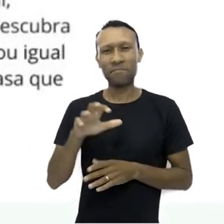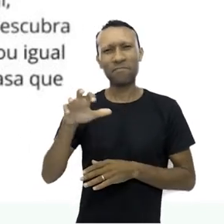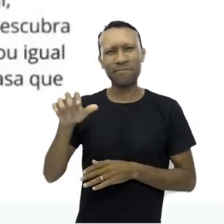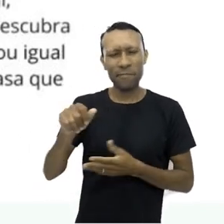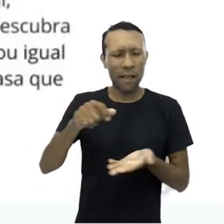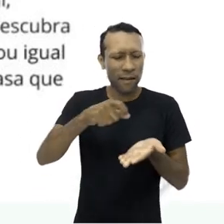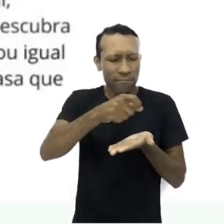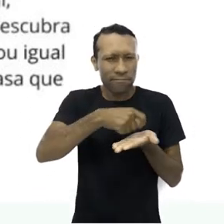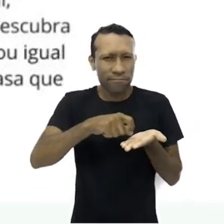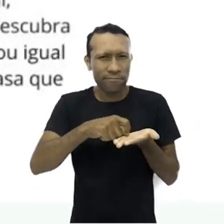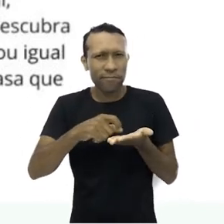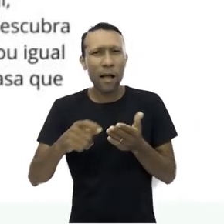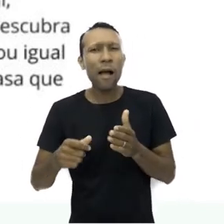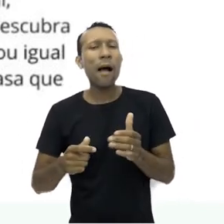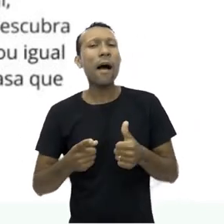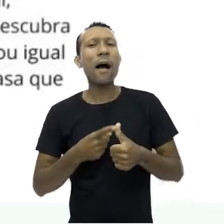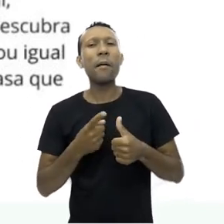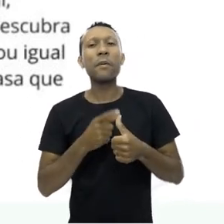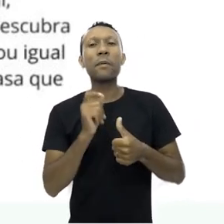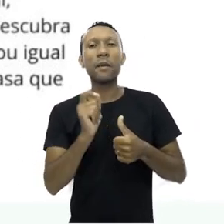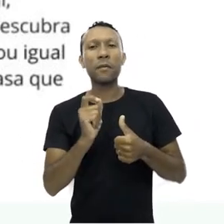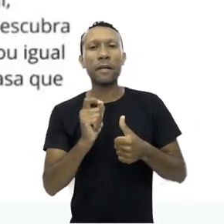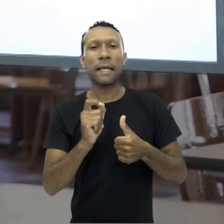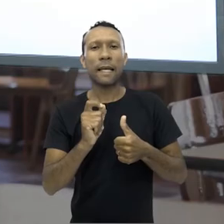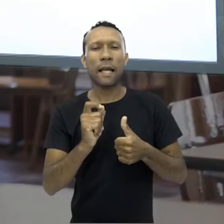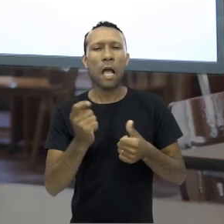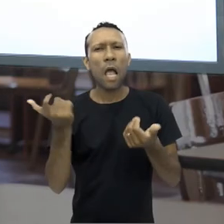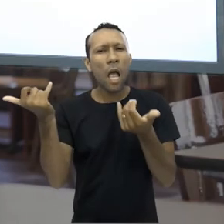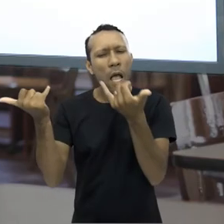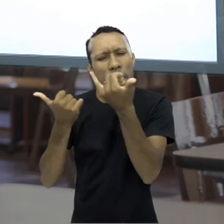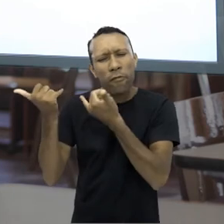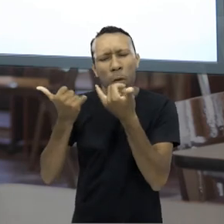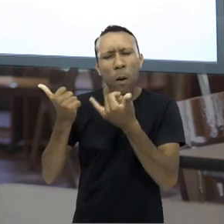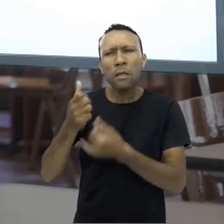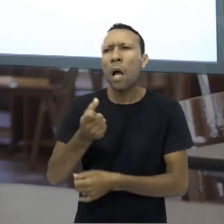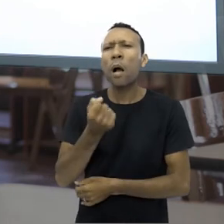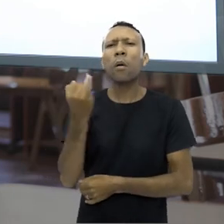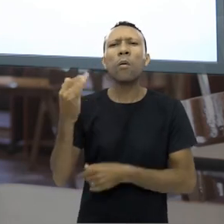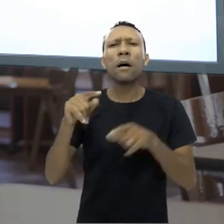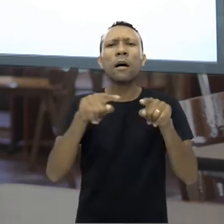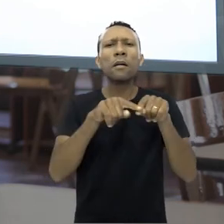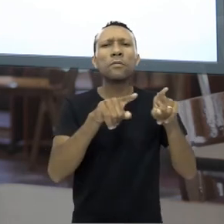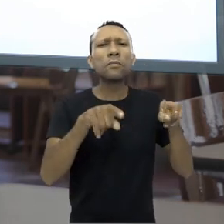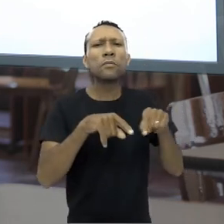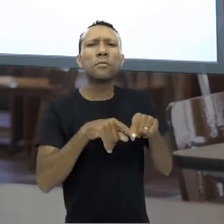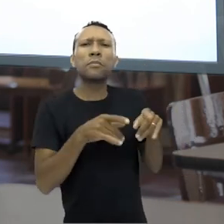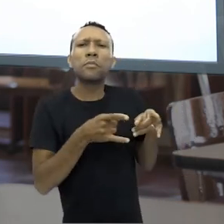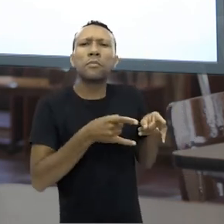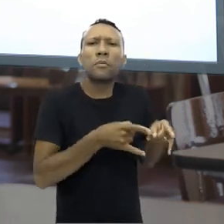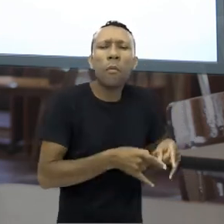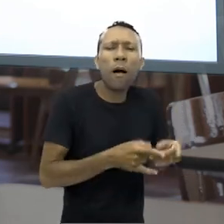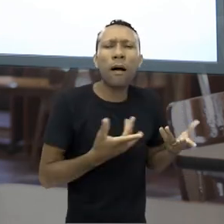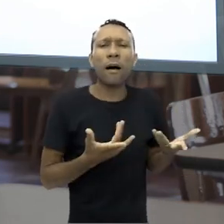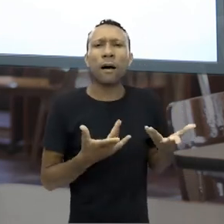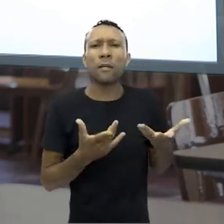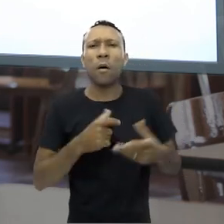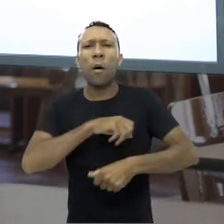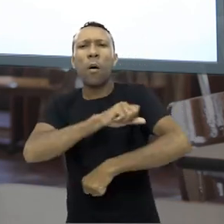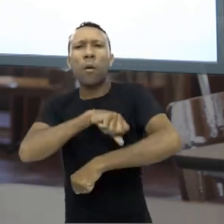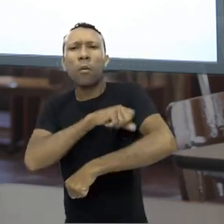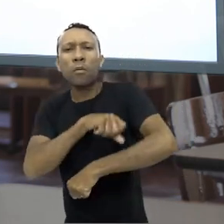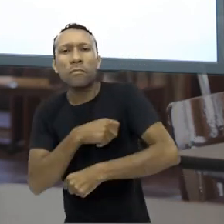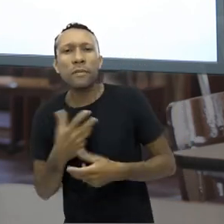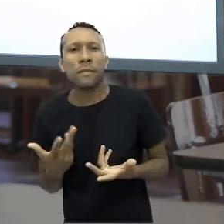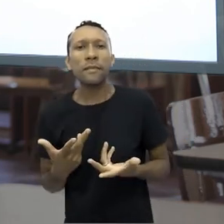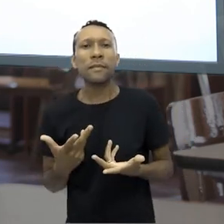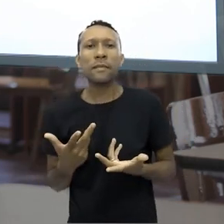peguem a casa de vocês. A primeira coisa, anotem as informações. Quantos cômodos a minha casa tem? Quais são as medidas desse cômodo? Onde é que